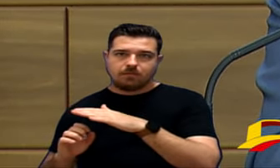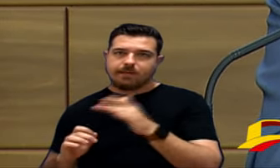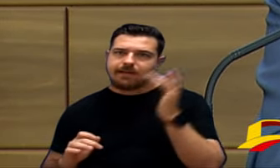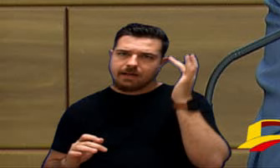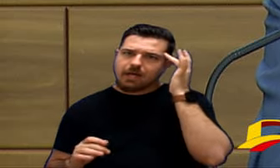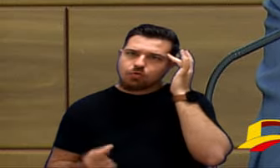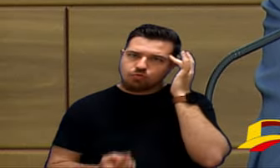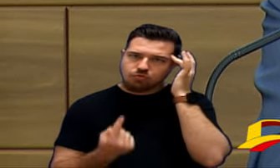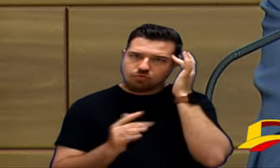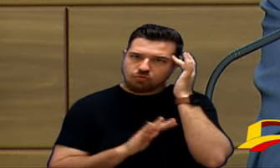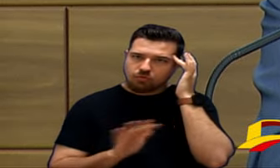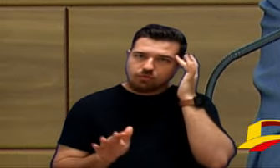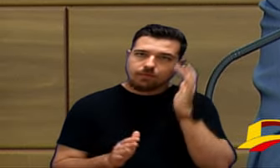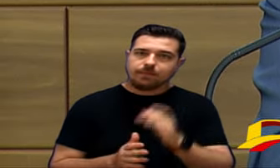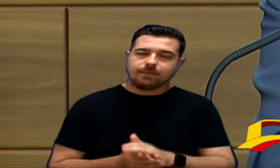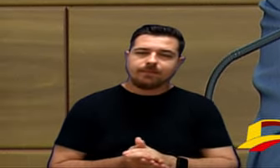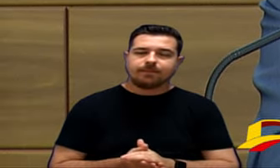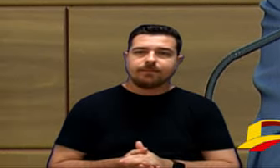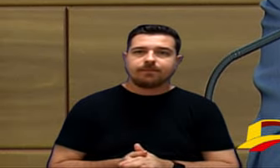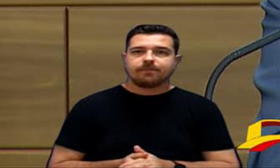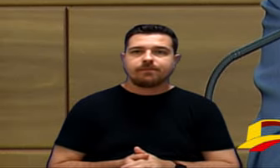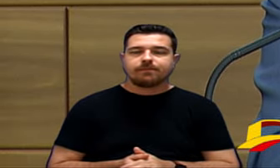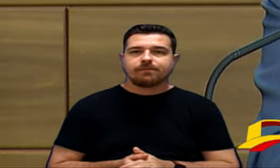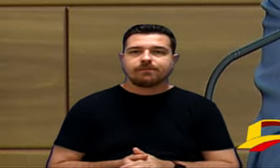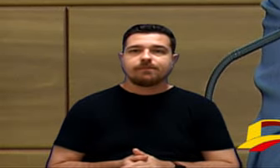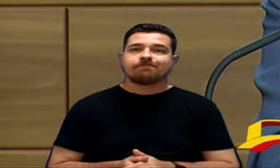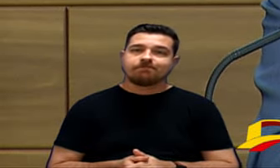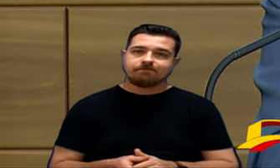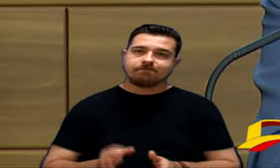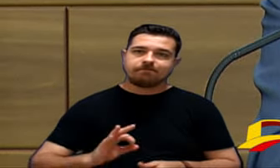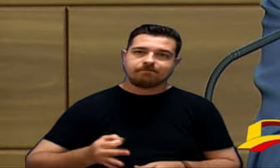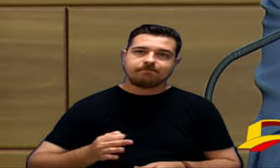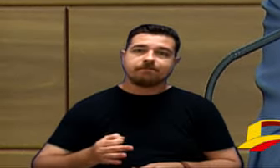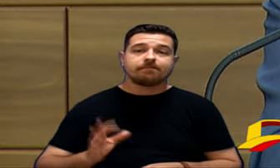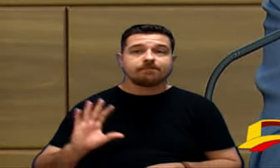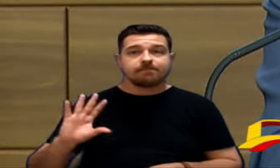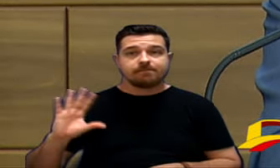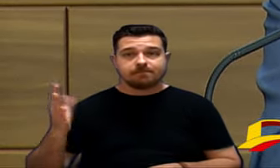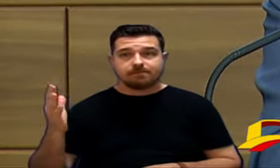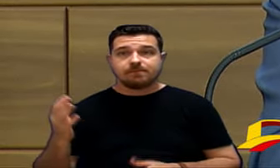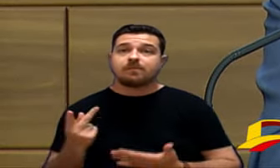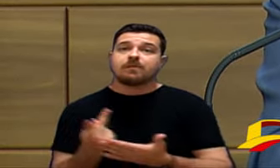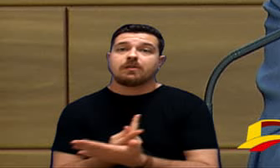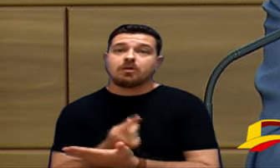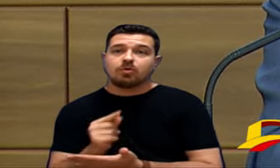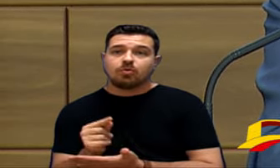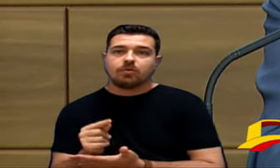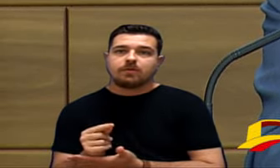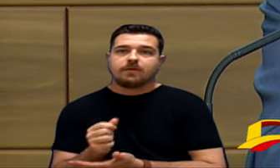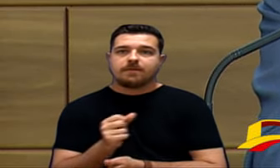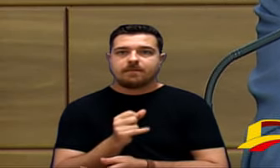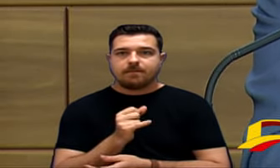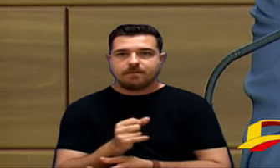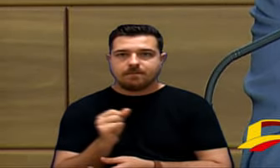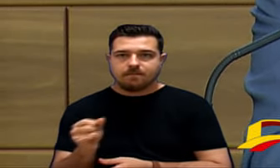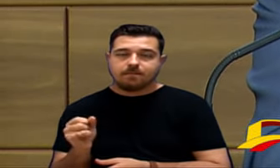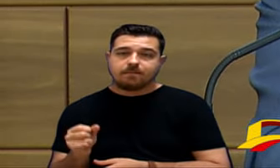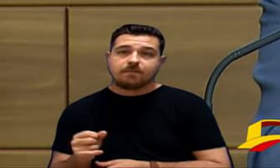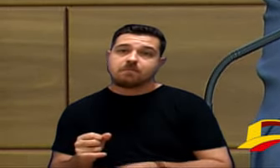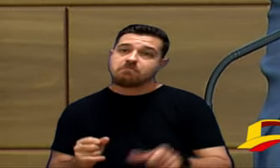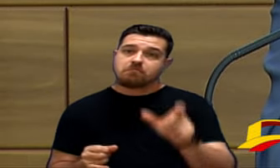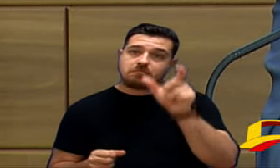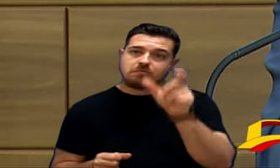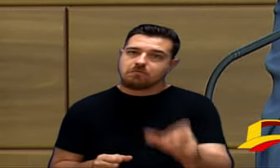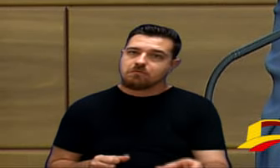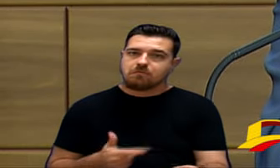exatamente vereadora isso exatamente que deu uma divergência com relação que elas não tinham sindicato aqui em Sorocaba um